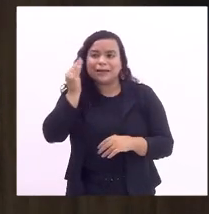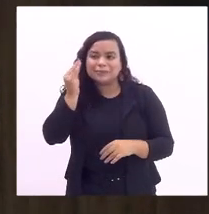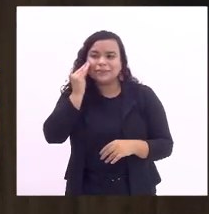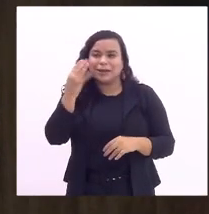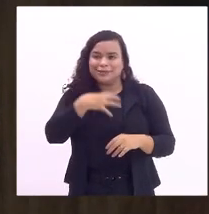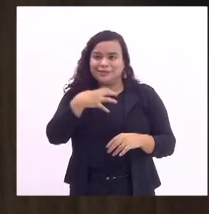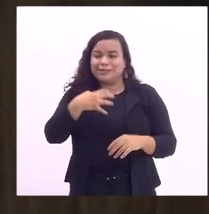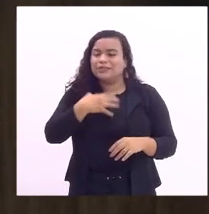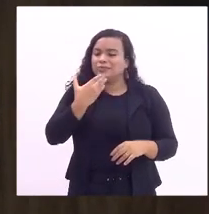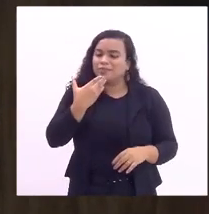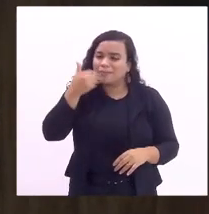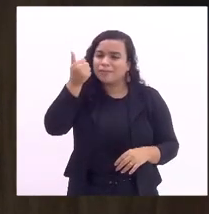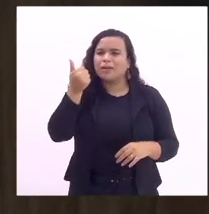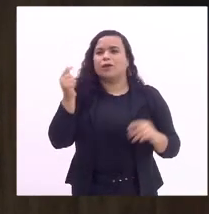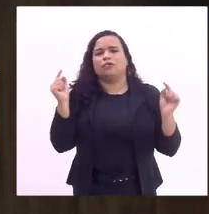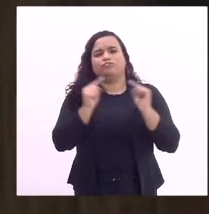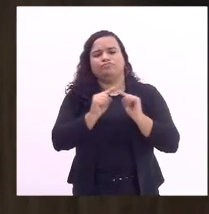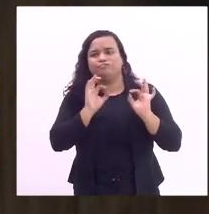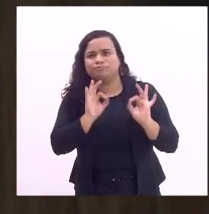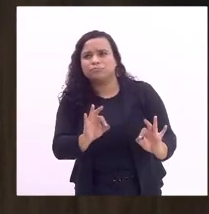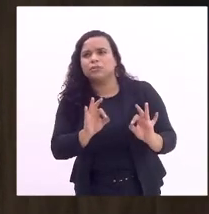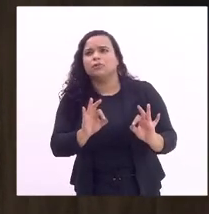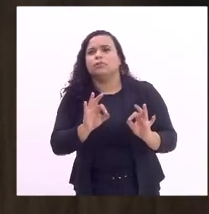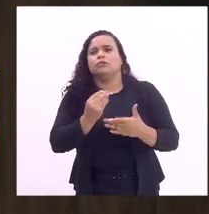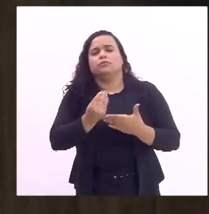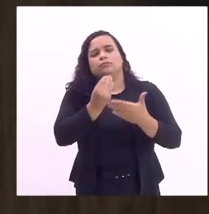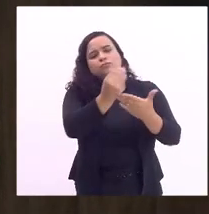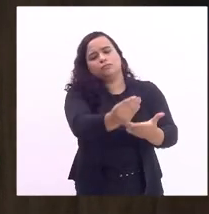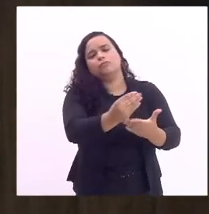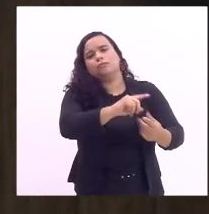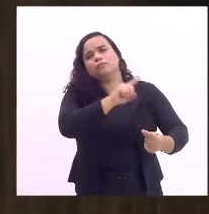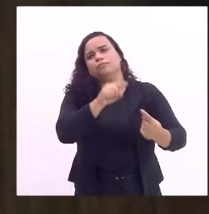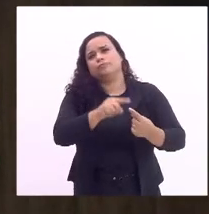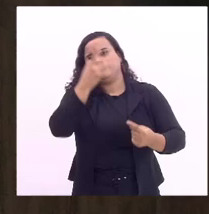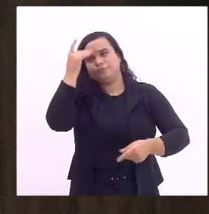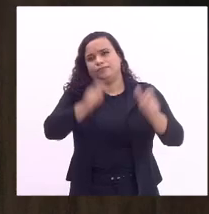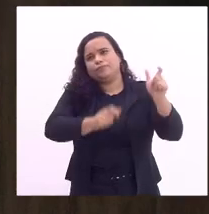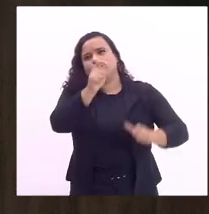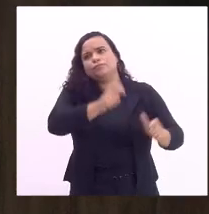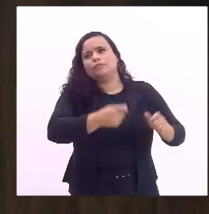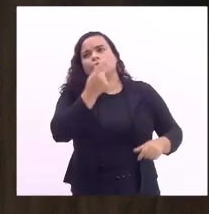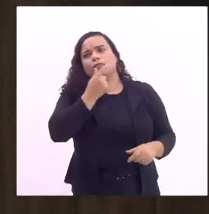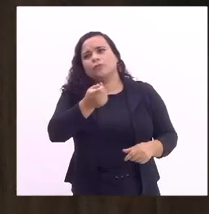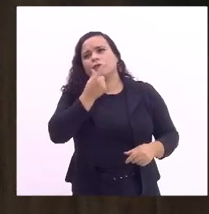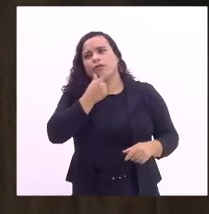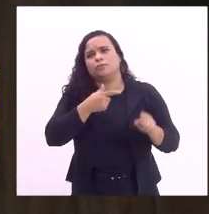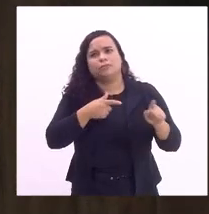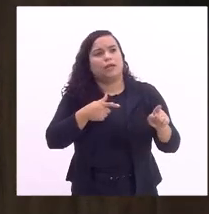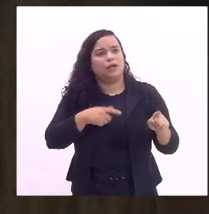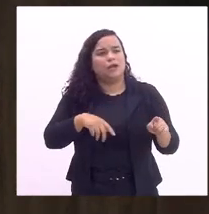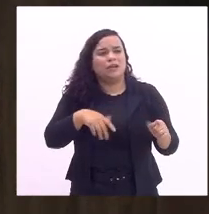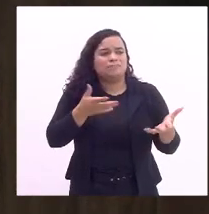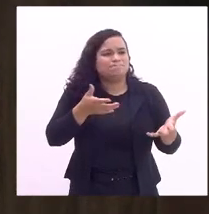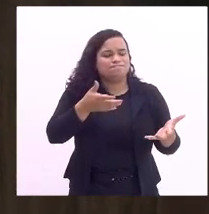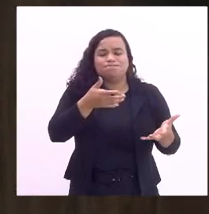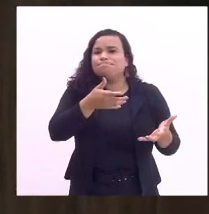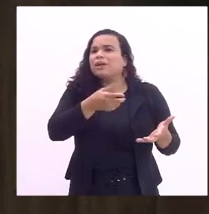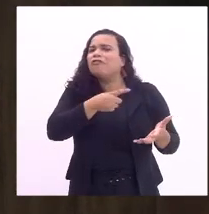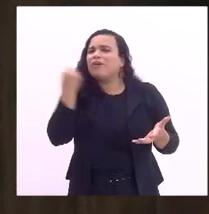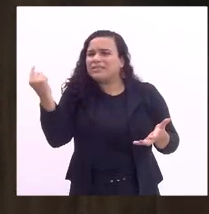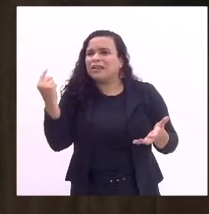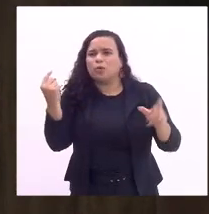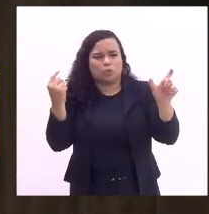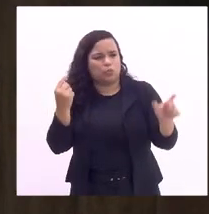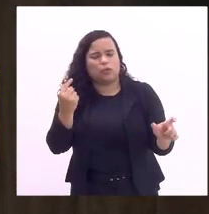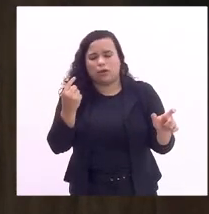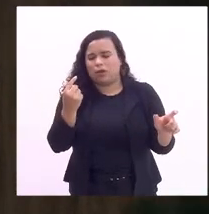forma mais apropriada, a destinação final dos medicamentos que não tenham mais condição de uso. Então, nesse sentido,